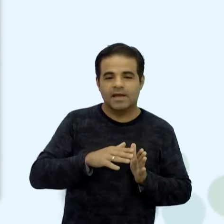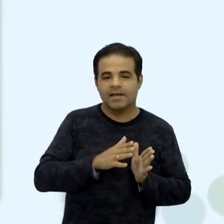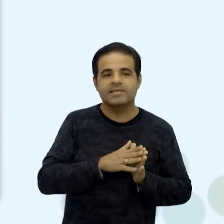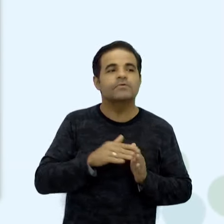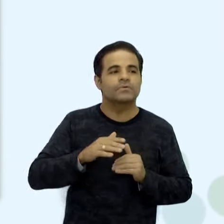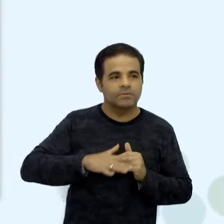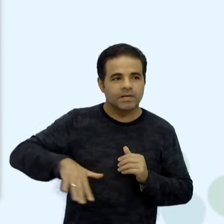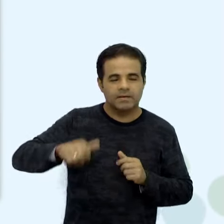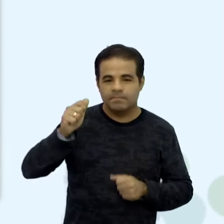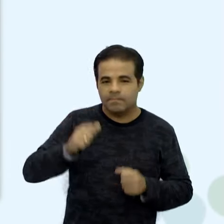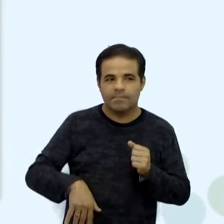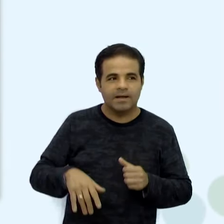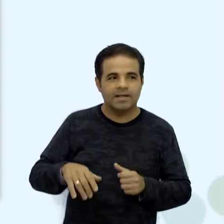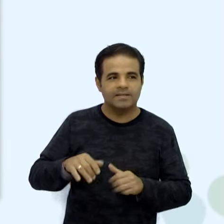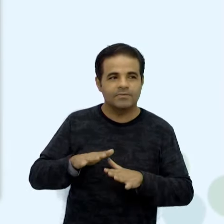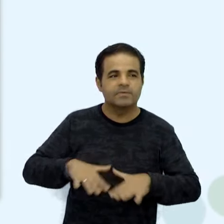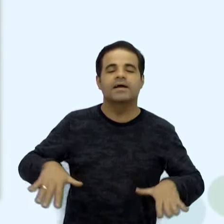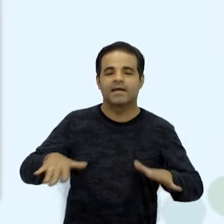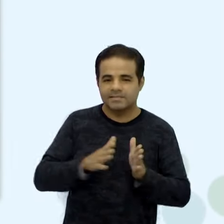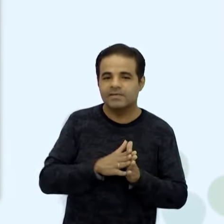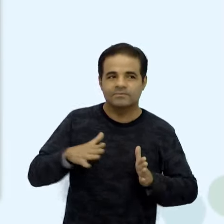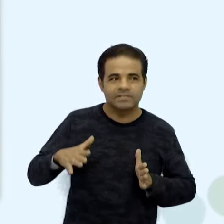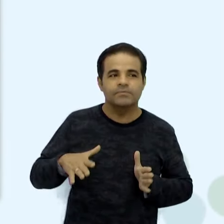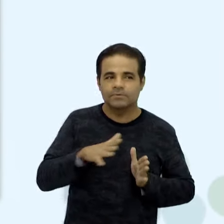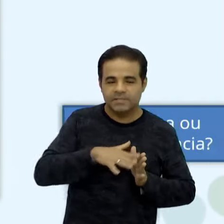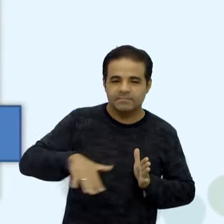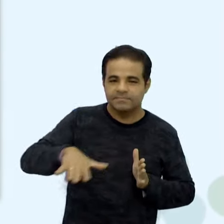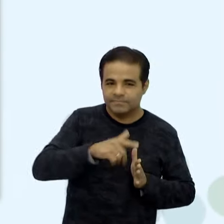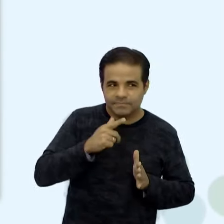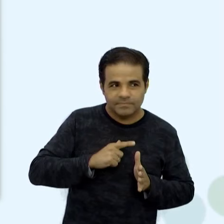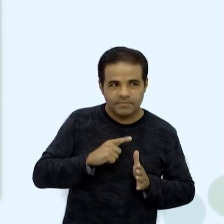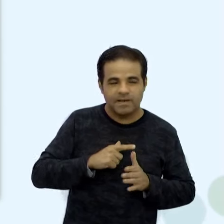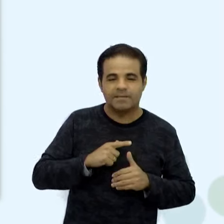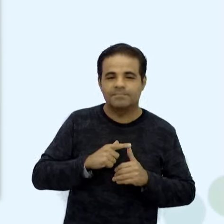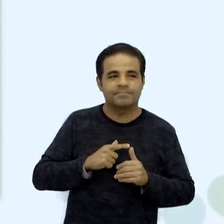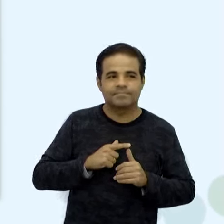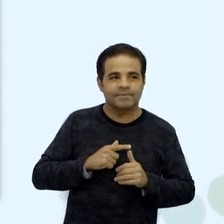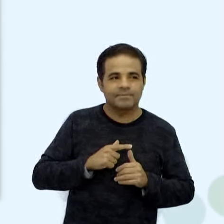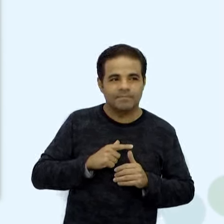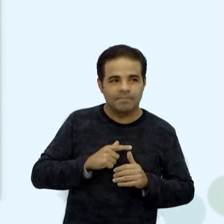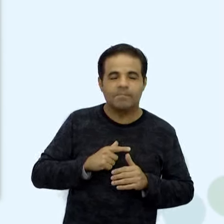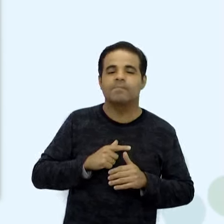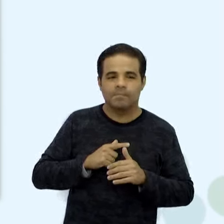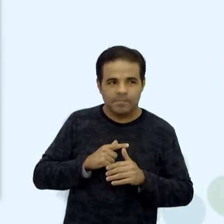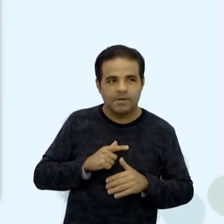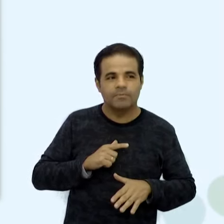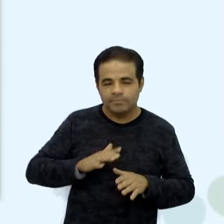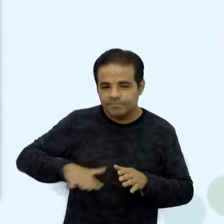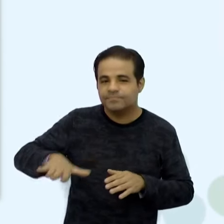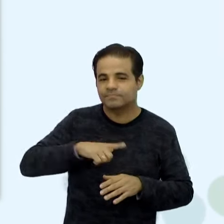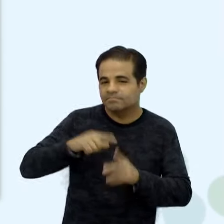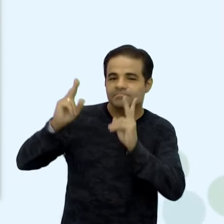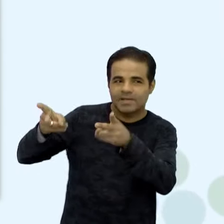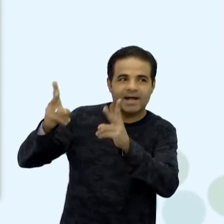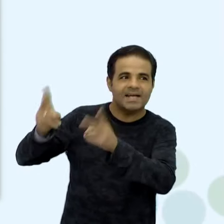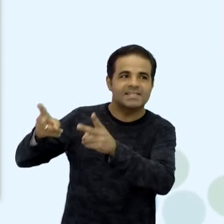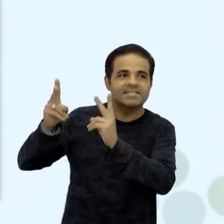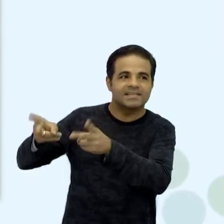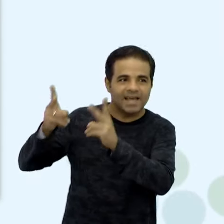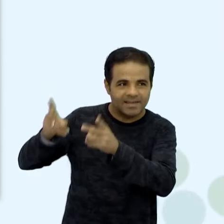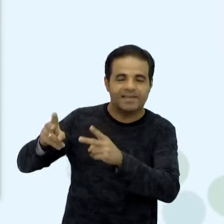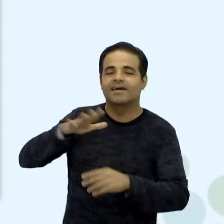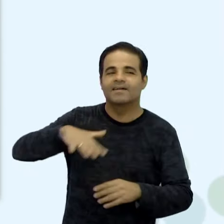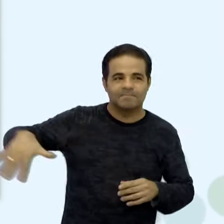interessante. Será que esse tipo de banheiro existe nos dias atuais? Isso é uma ruptura ou permanência?